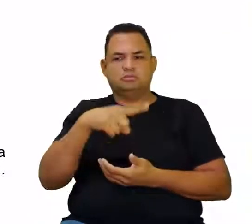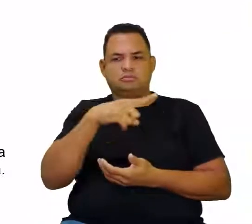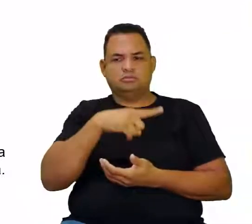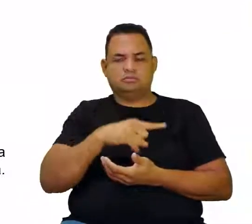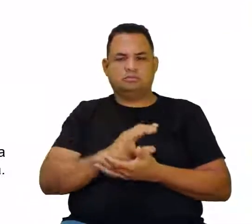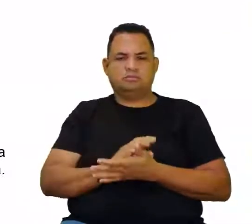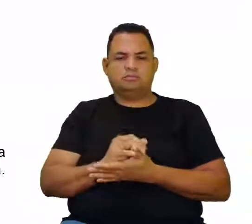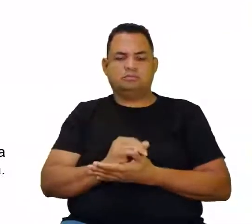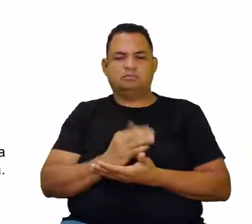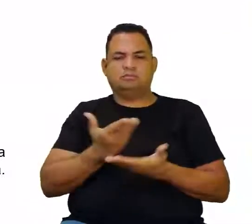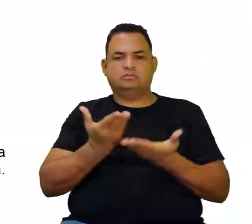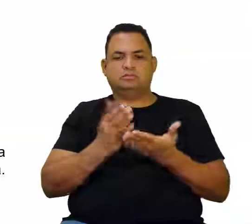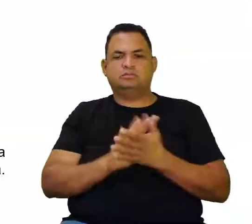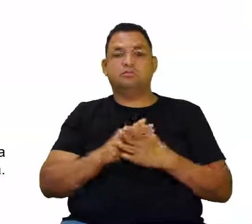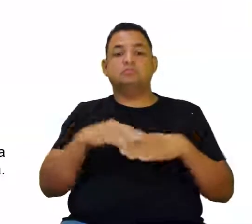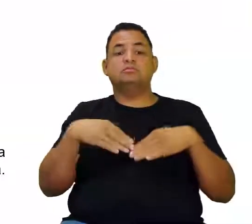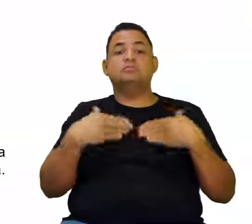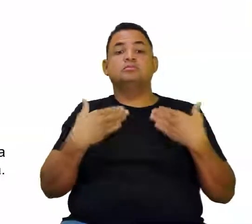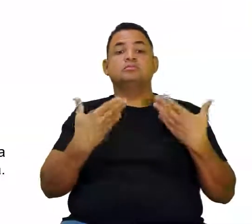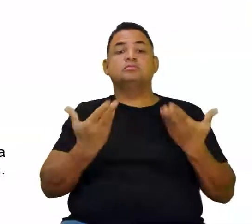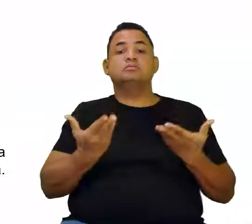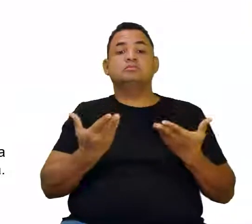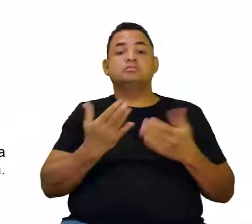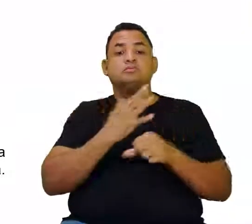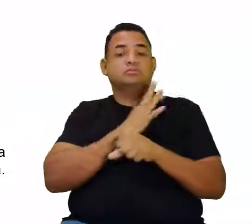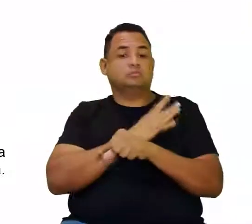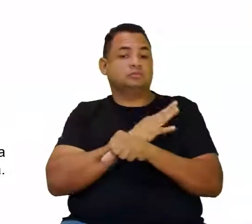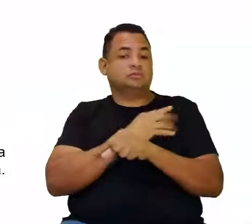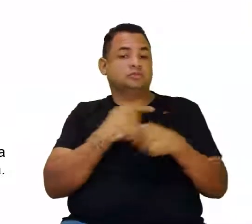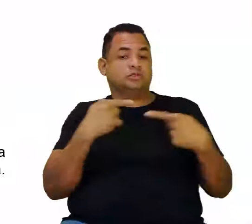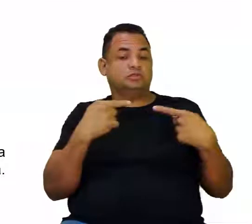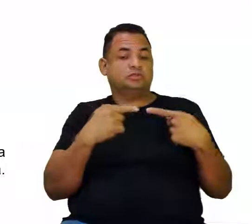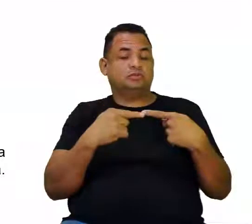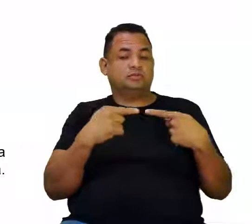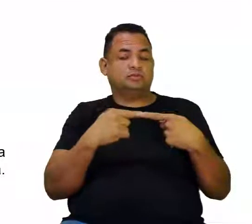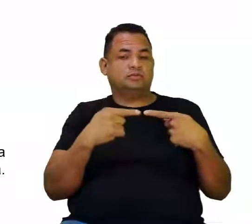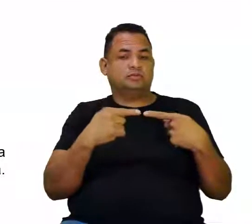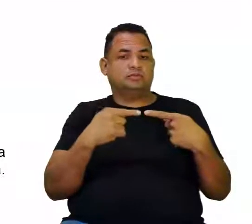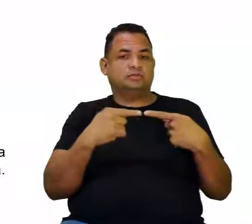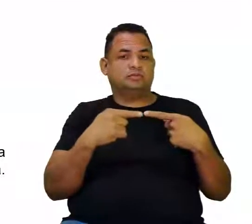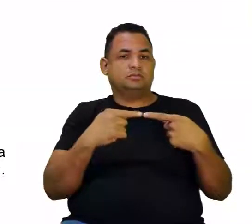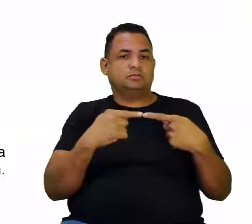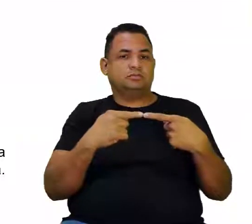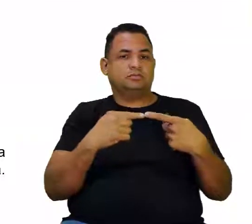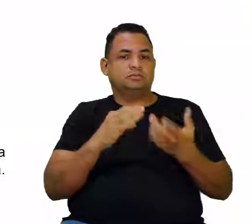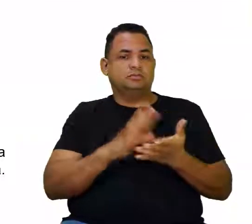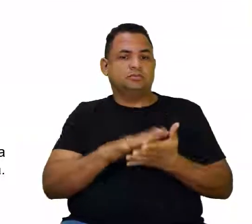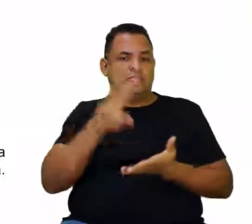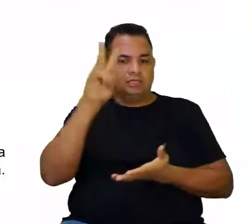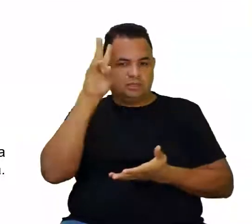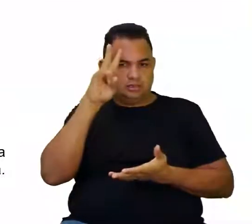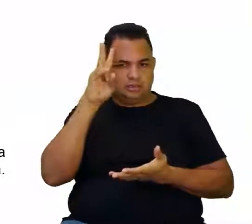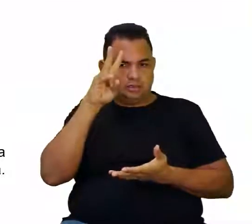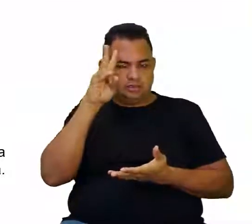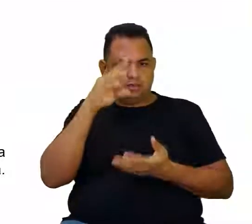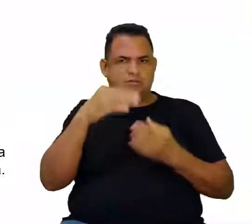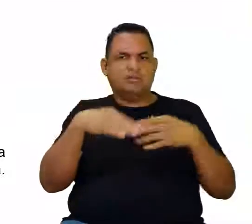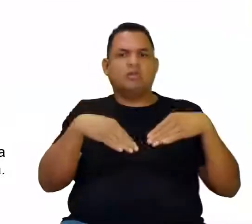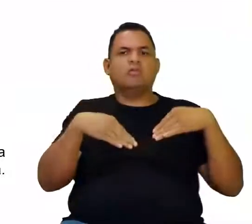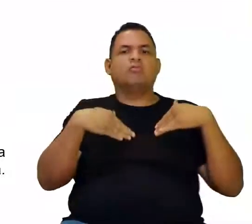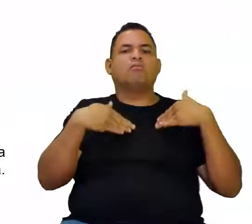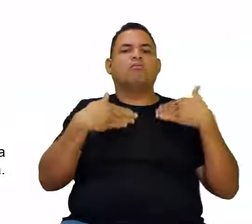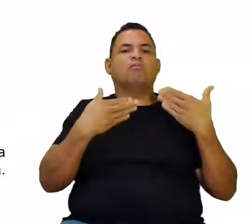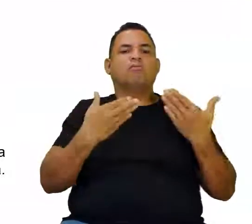ó. Ele quer saber aonde o ácido vai se ligar. E aí você tem que tentar lembrar